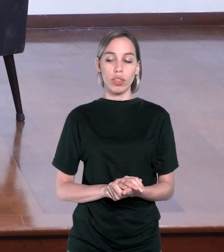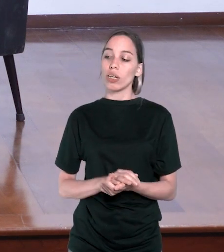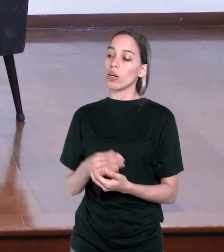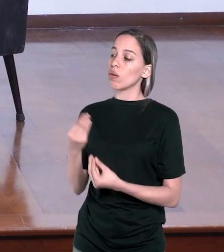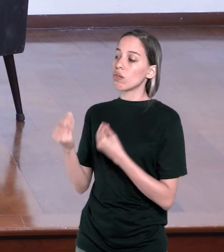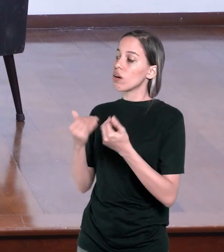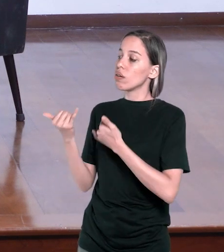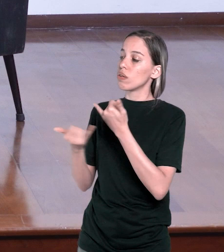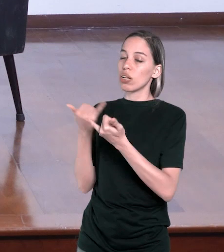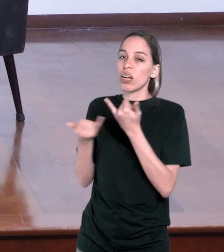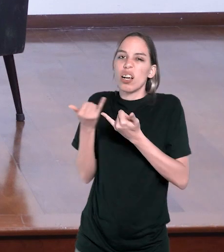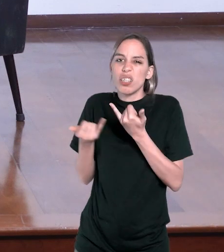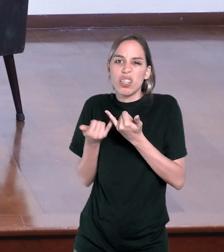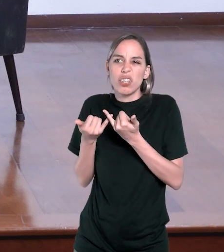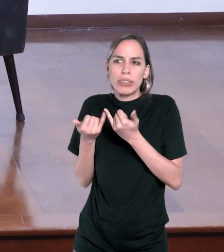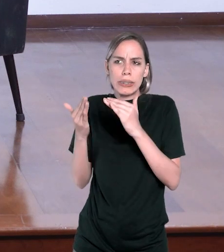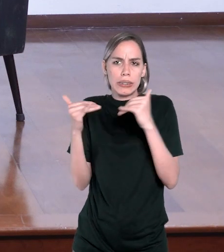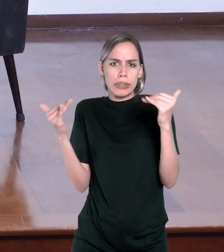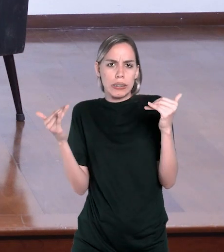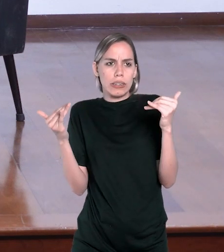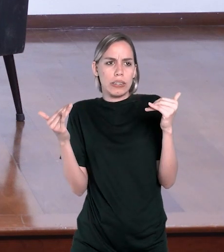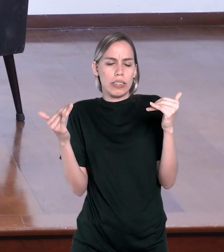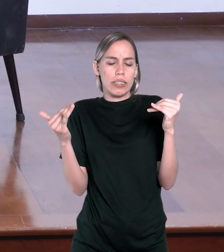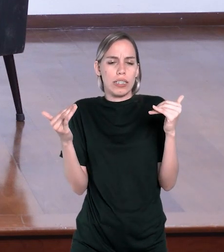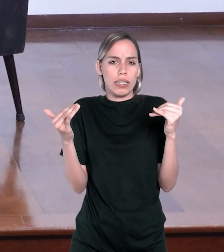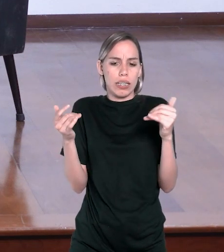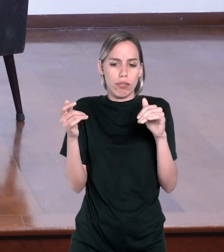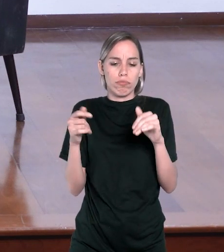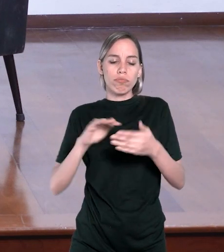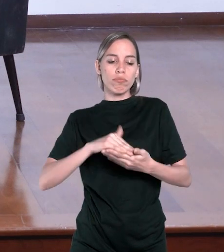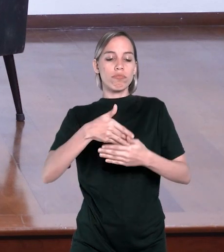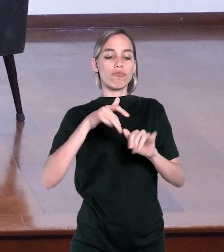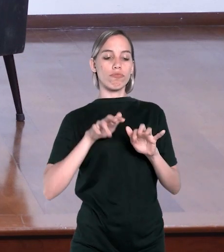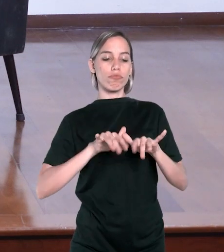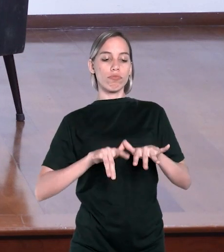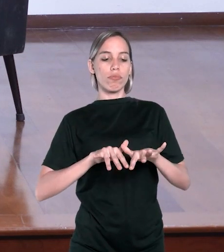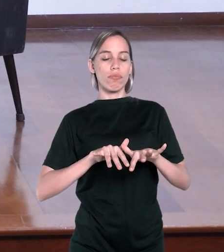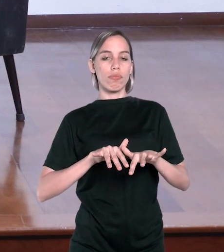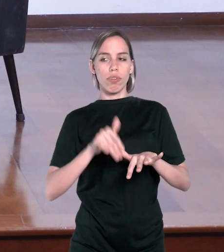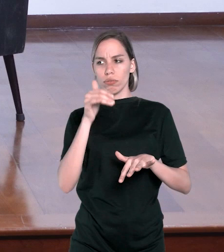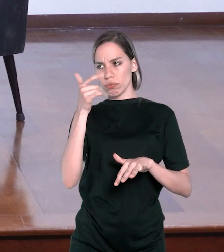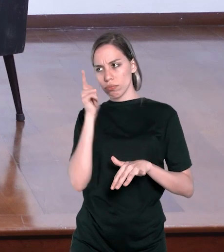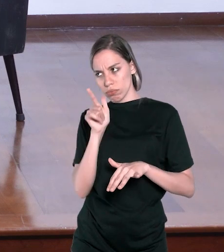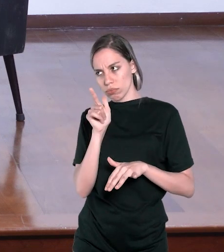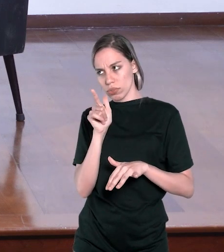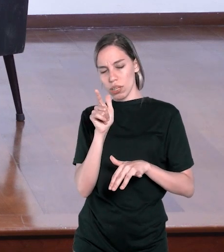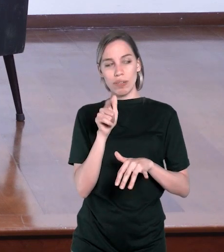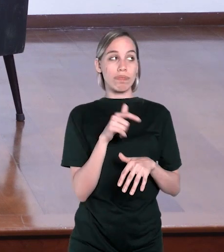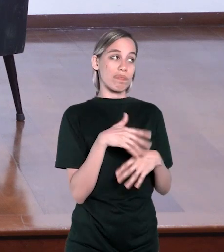brincadeira? Você tranquila, senta serena na frente do computador e escreve? Não, você aprende a lidar com a tua